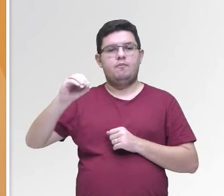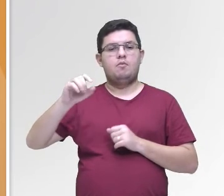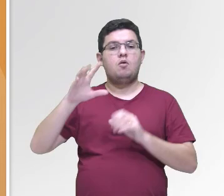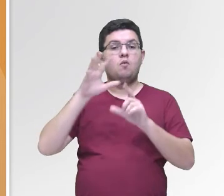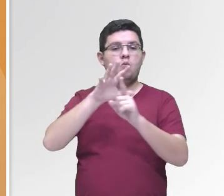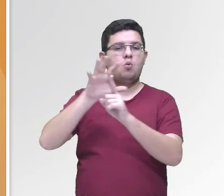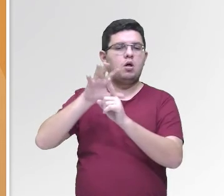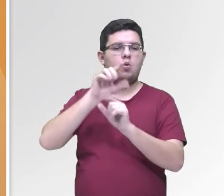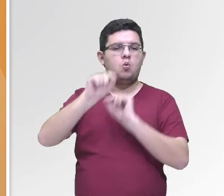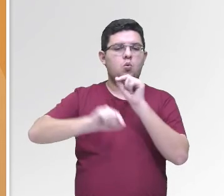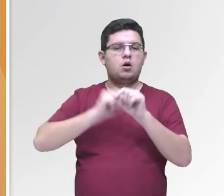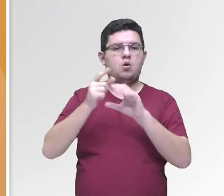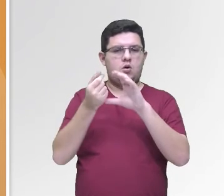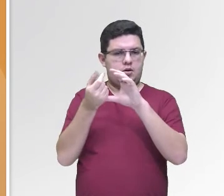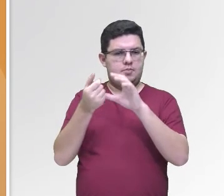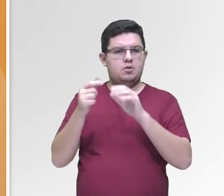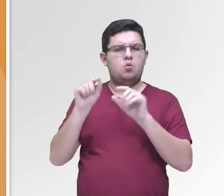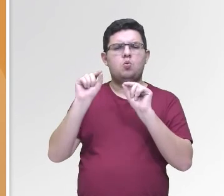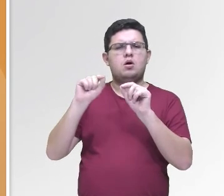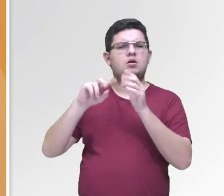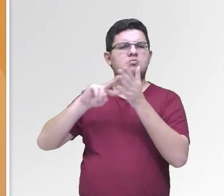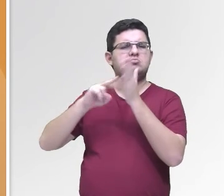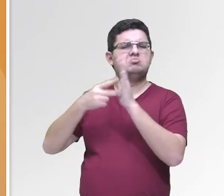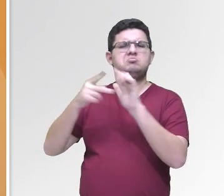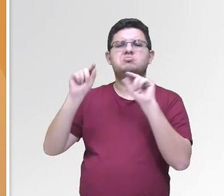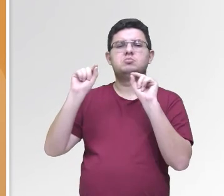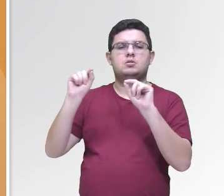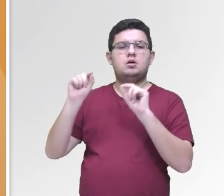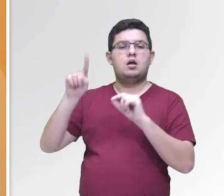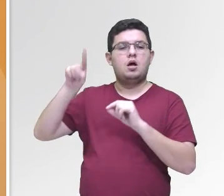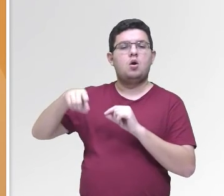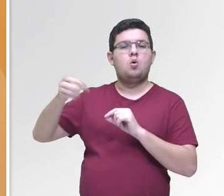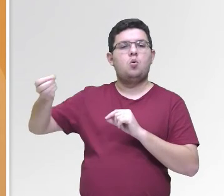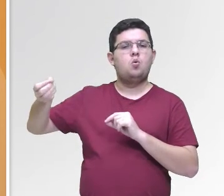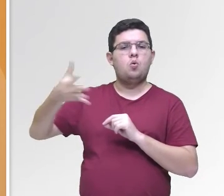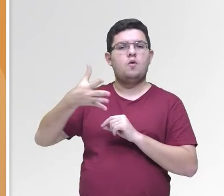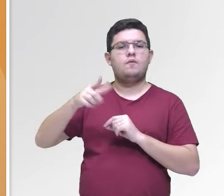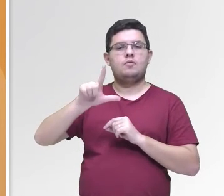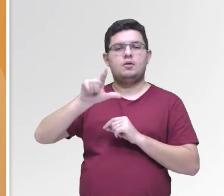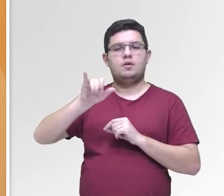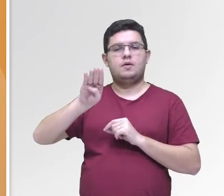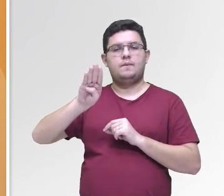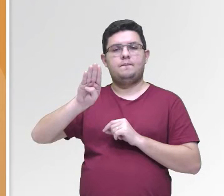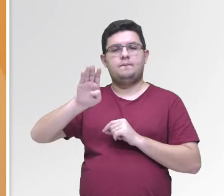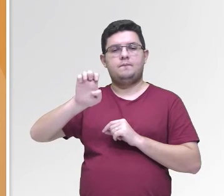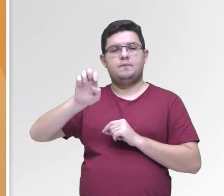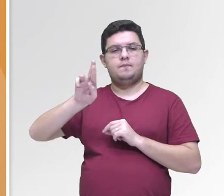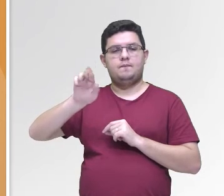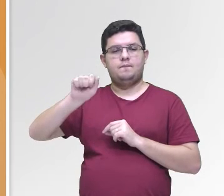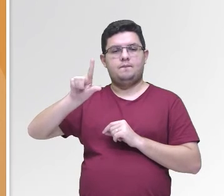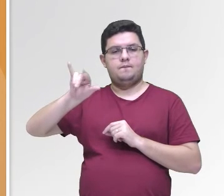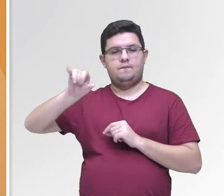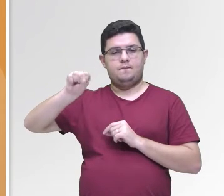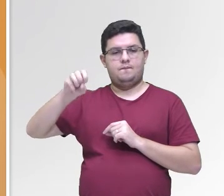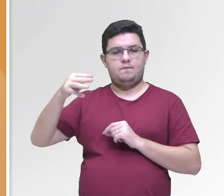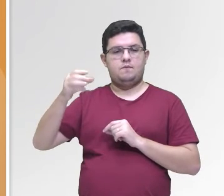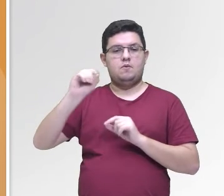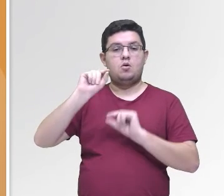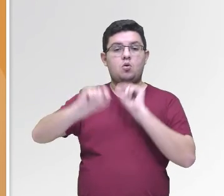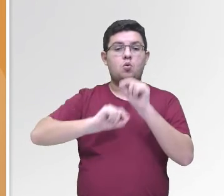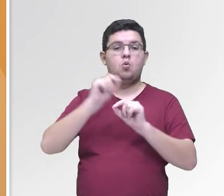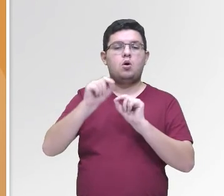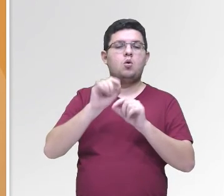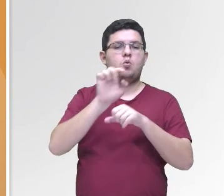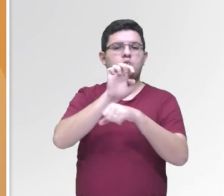que seria esse neoliberalismo? Um novo liberalismo, ou seja, o Estado diminuía o seu poder